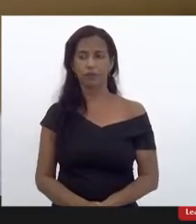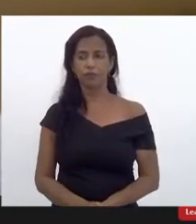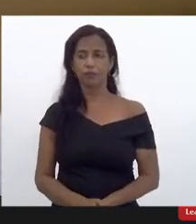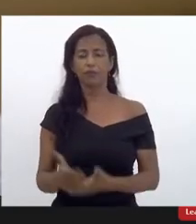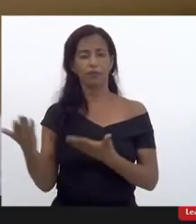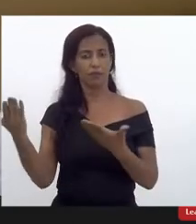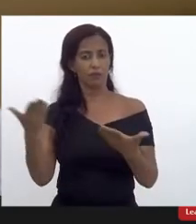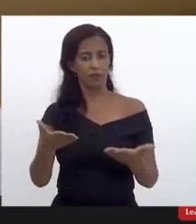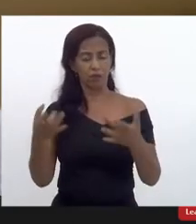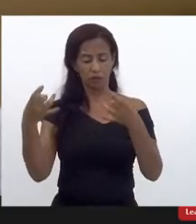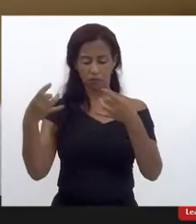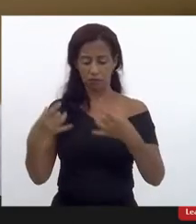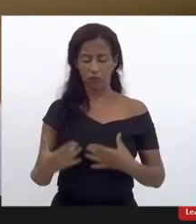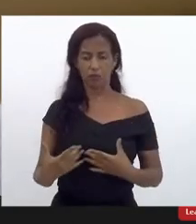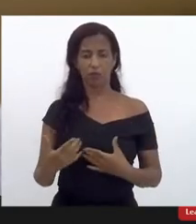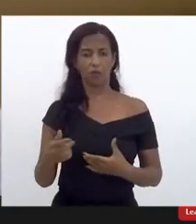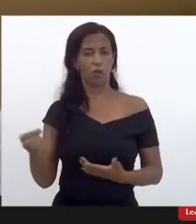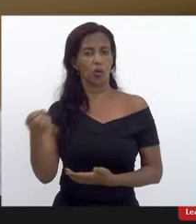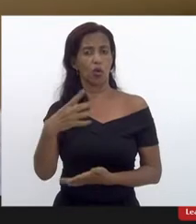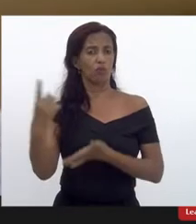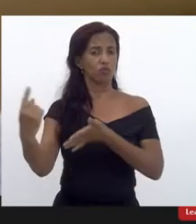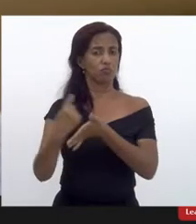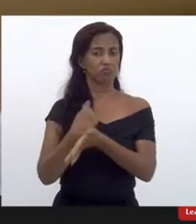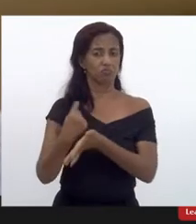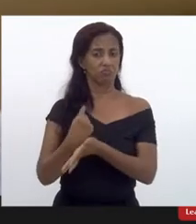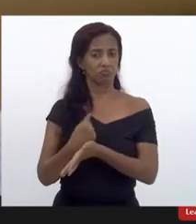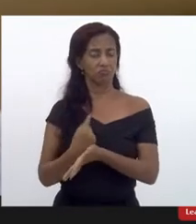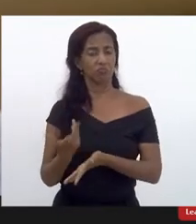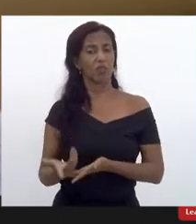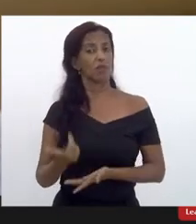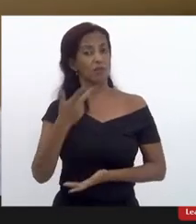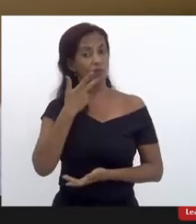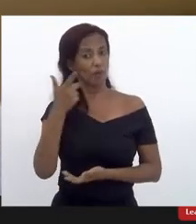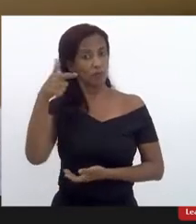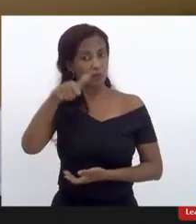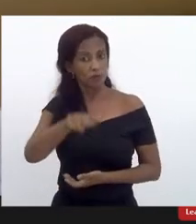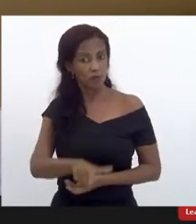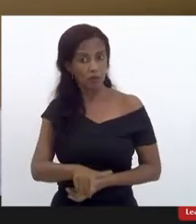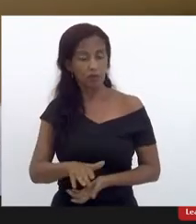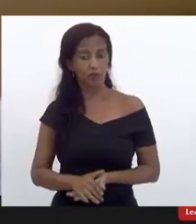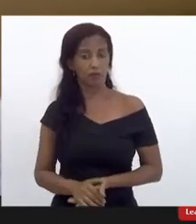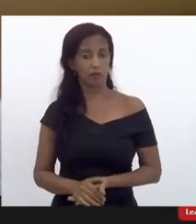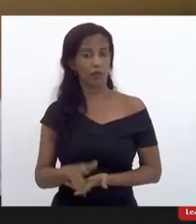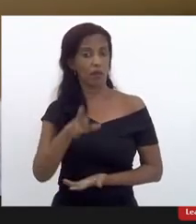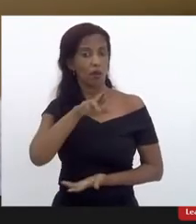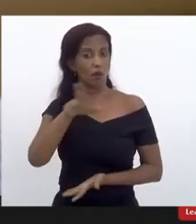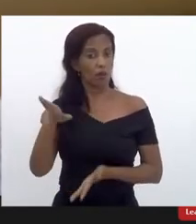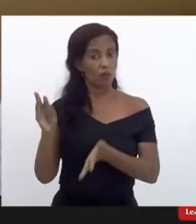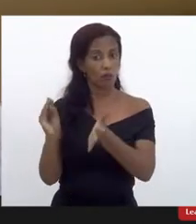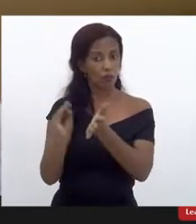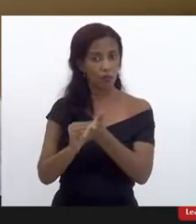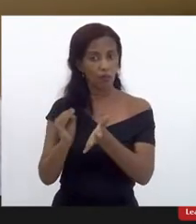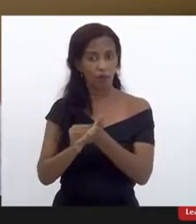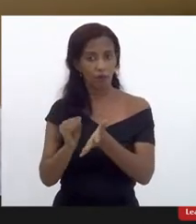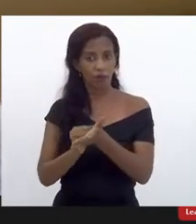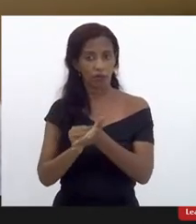Fico aqui à disposição para novas perguntas. Reitero mais uma vez que não foi por falta